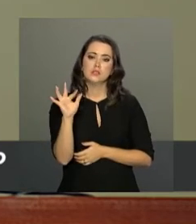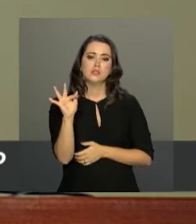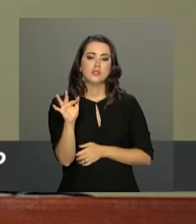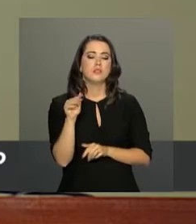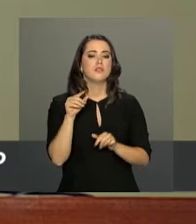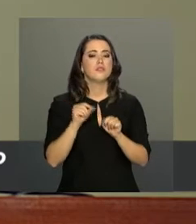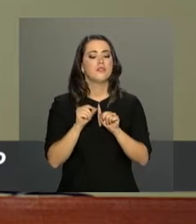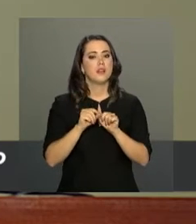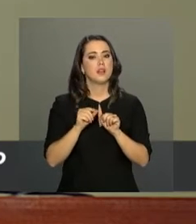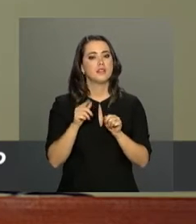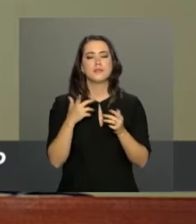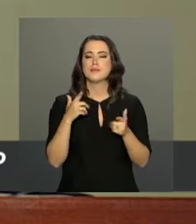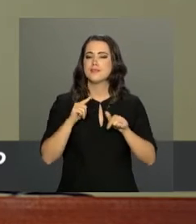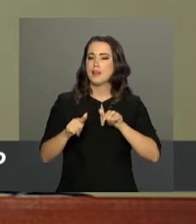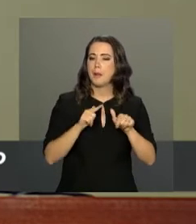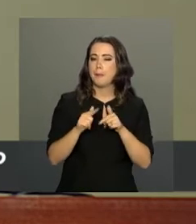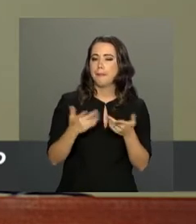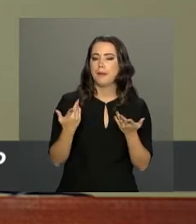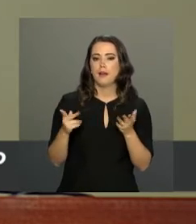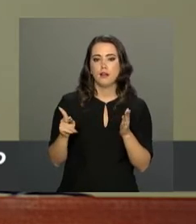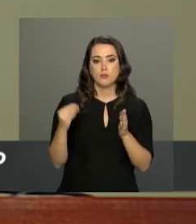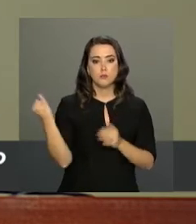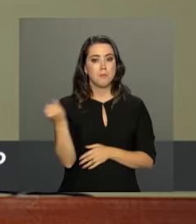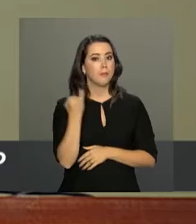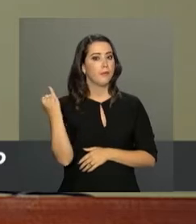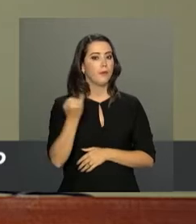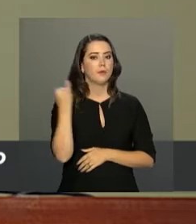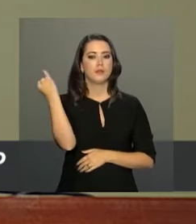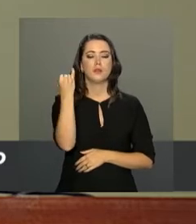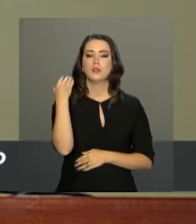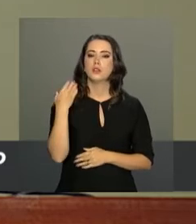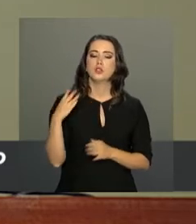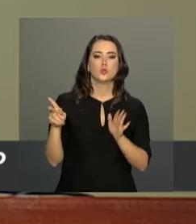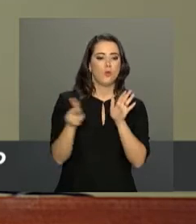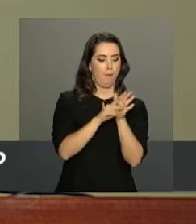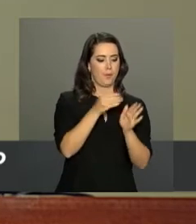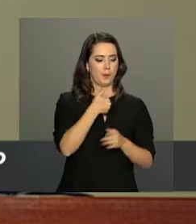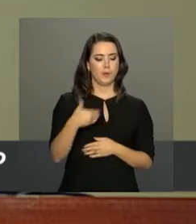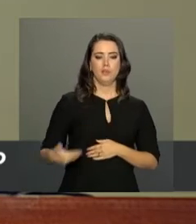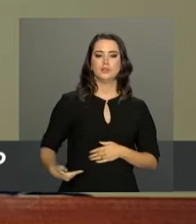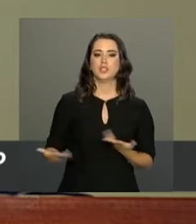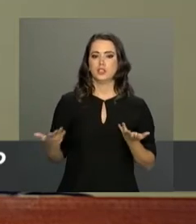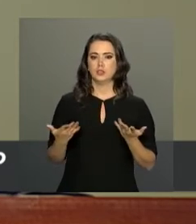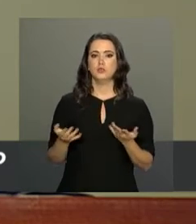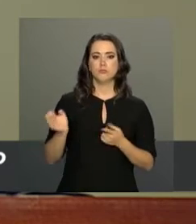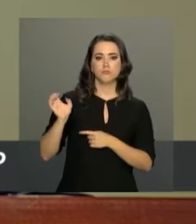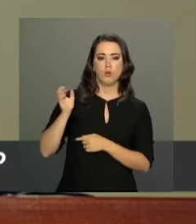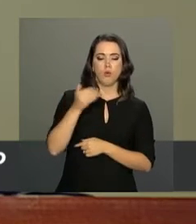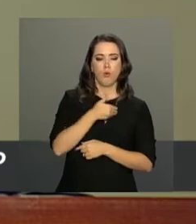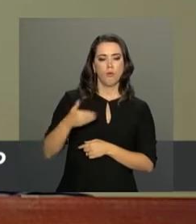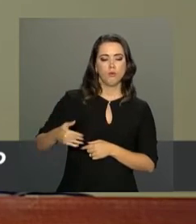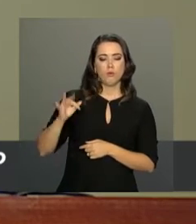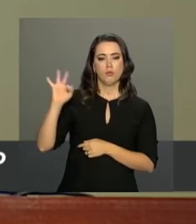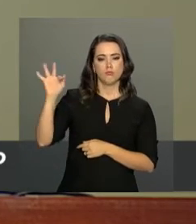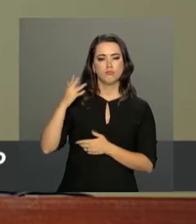de protagonismo no próprio funcionamento do estado é eficiente